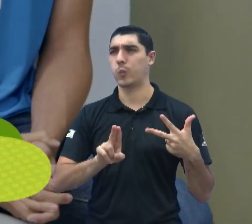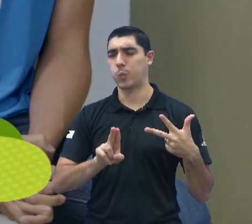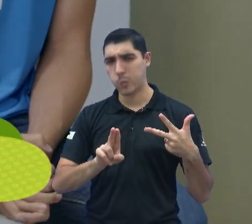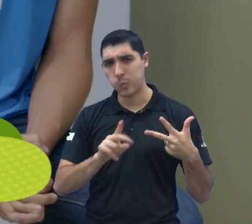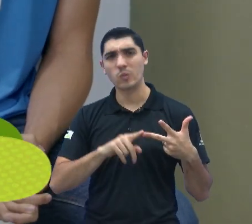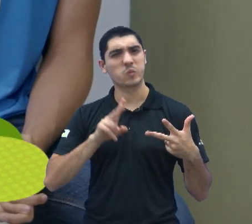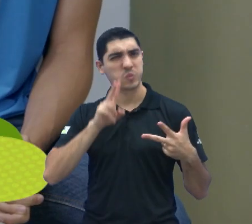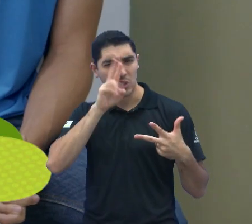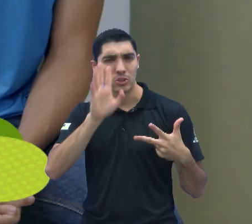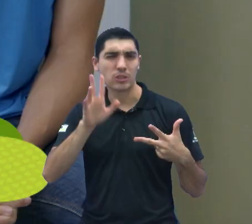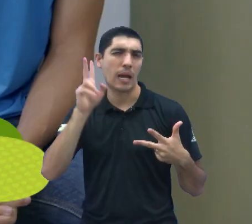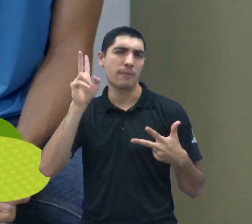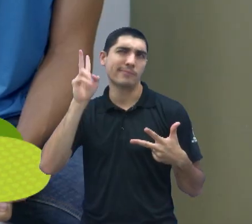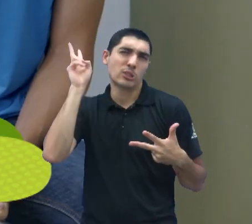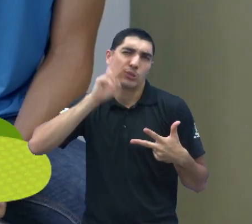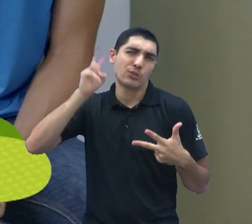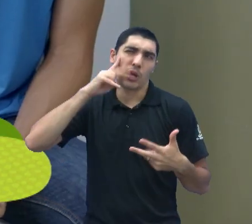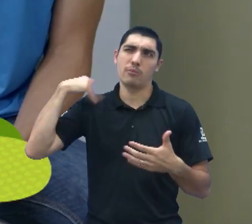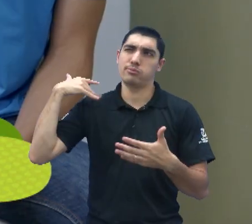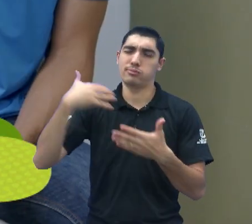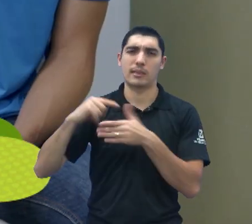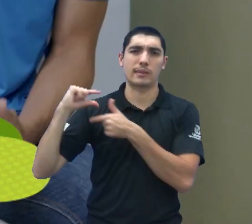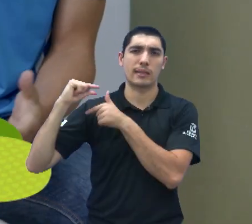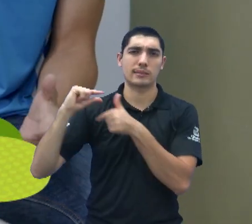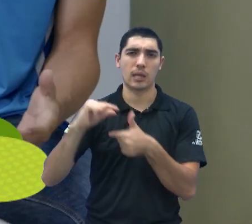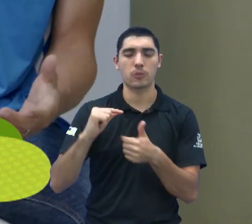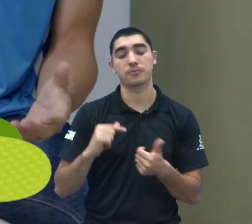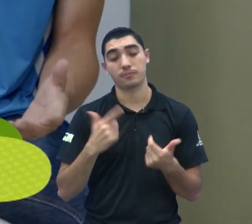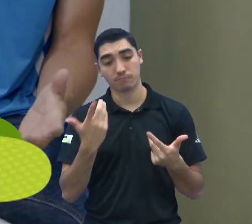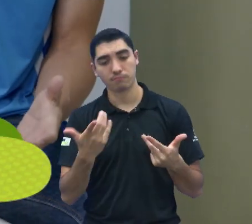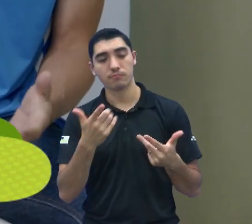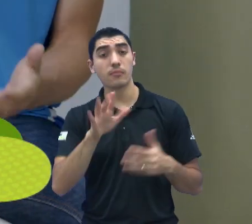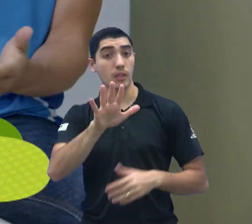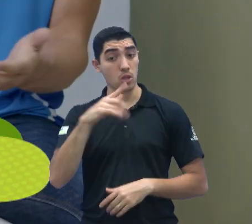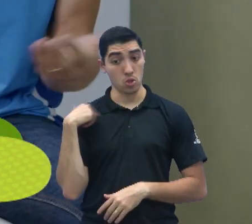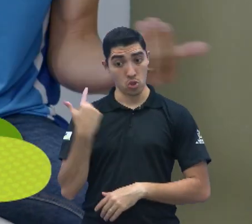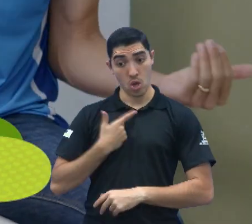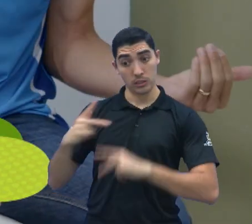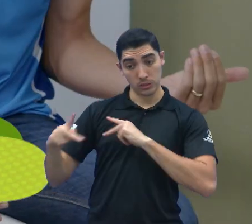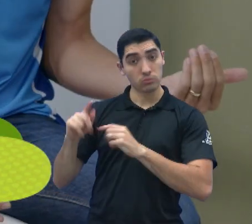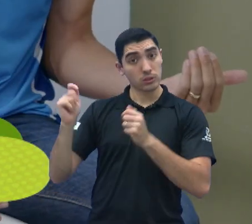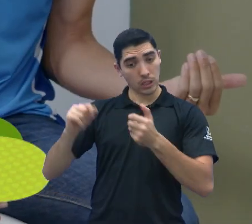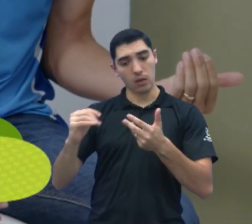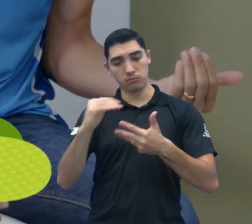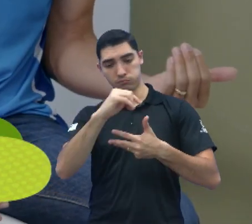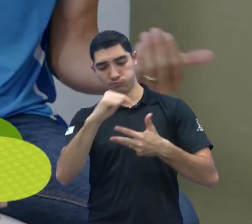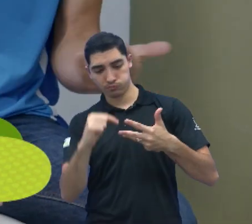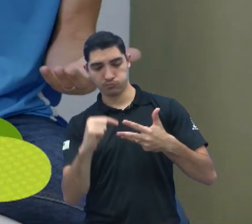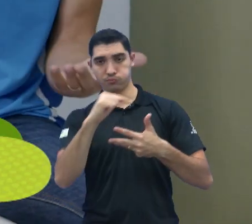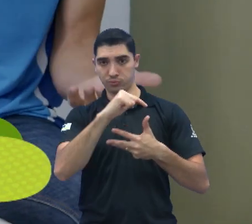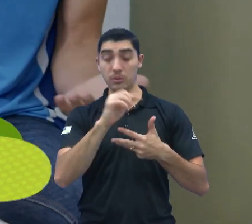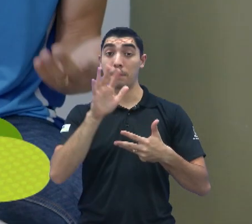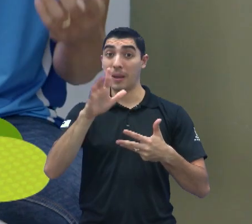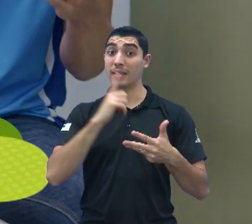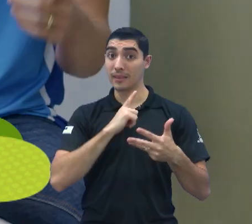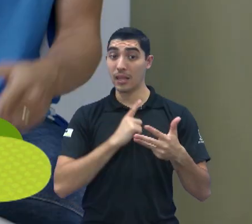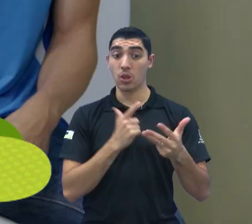no voleibol nacional. Eu acho que a gente tem condições de brigar com esses times, mas sem esquecer os times que estão vindo,